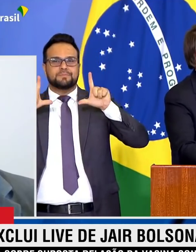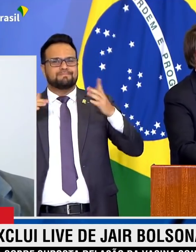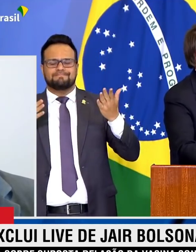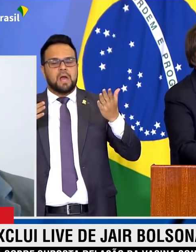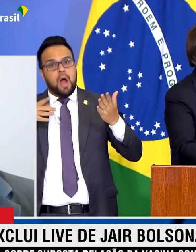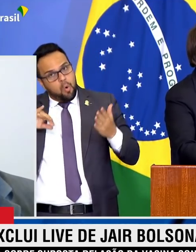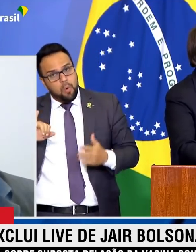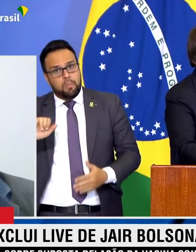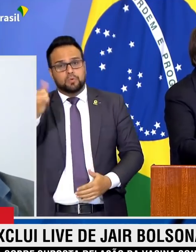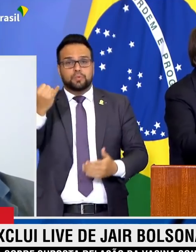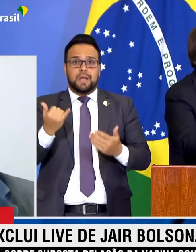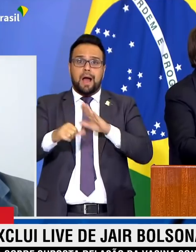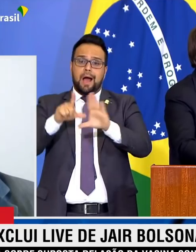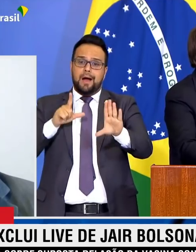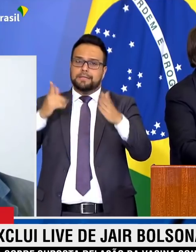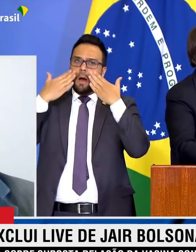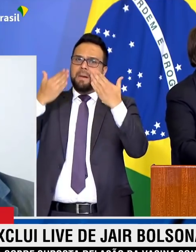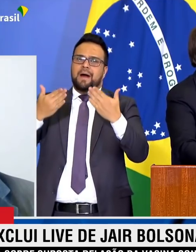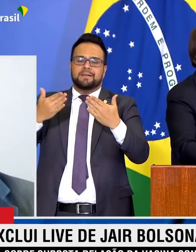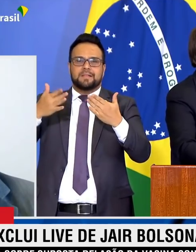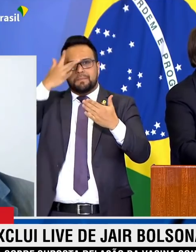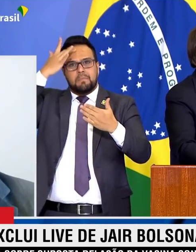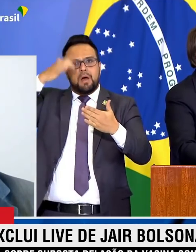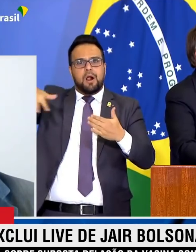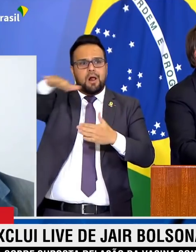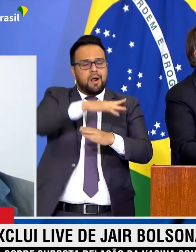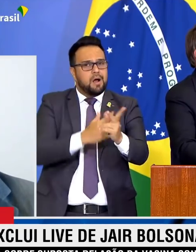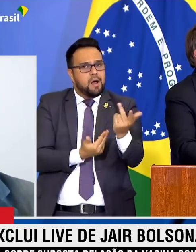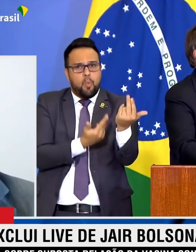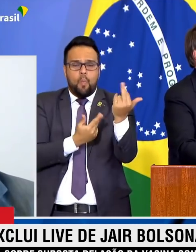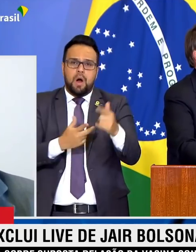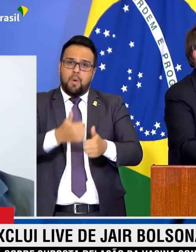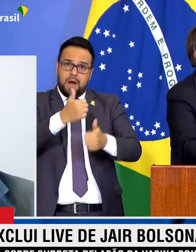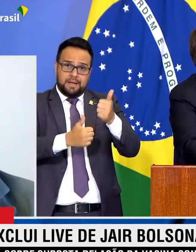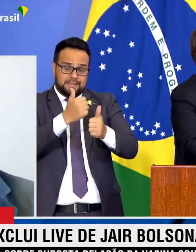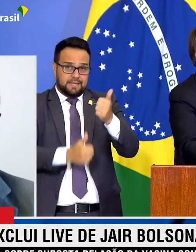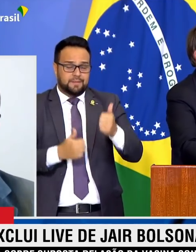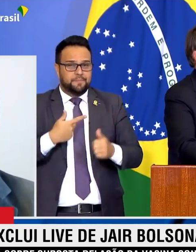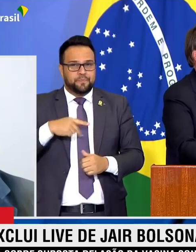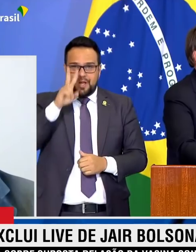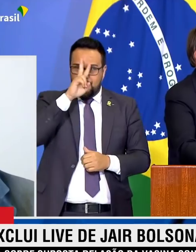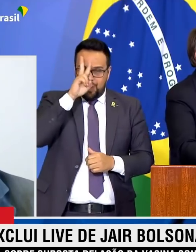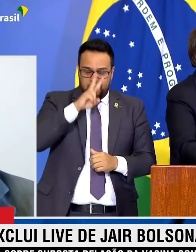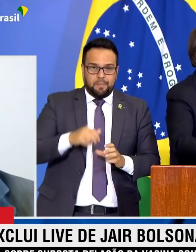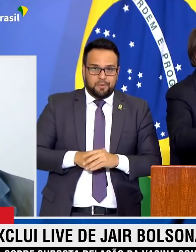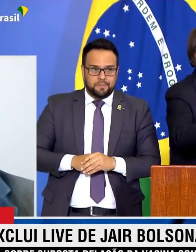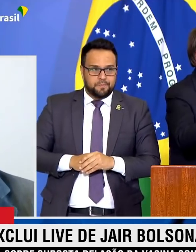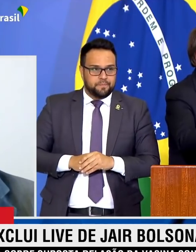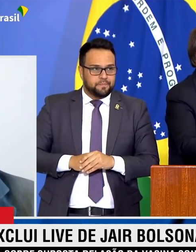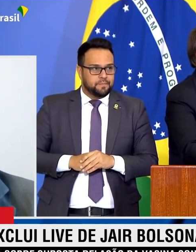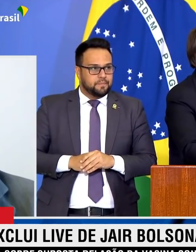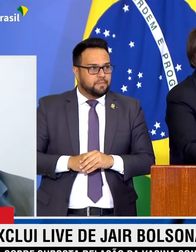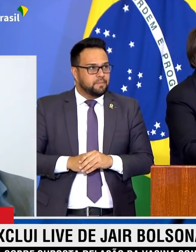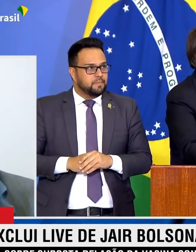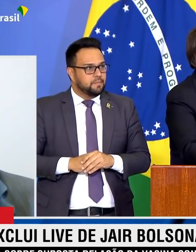é Marcela vai me espanta muito né que nesse caso aí especial desse programa Bolsa Família o filho Brasil